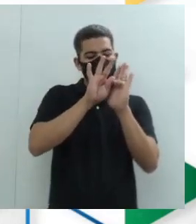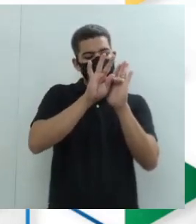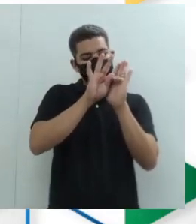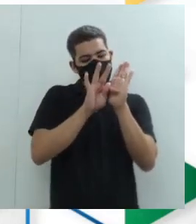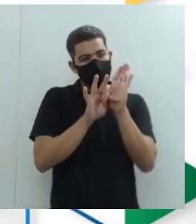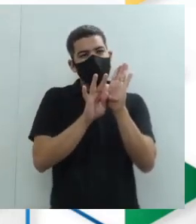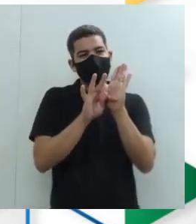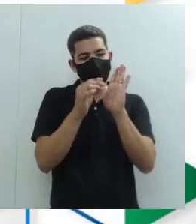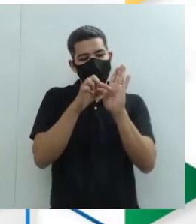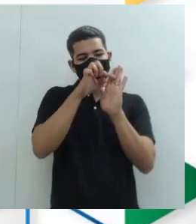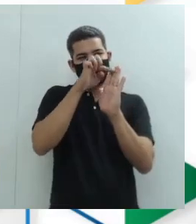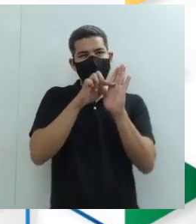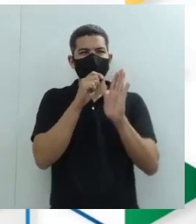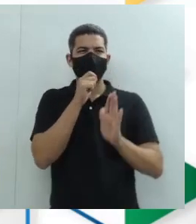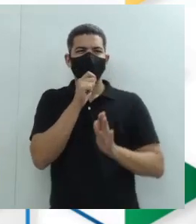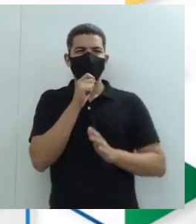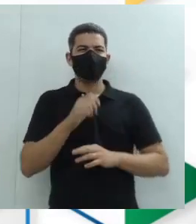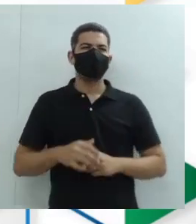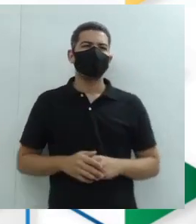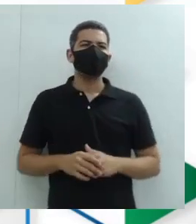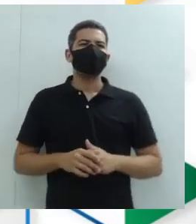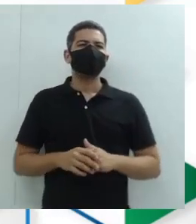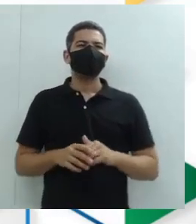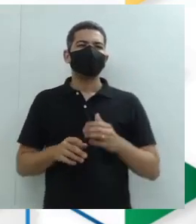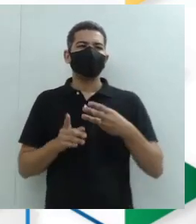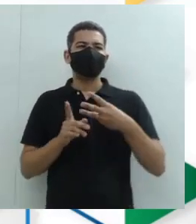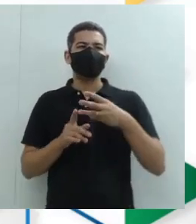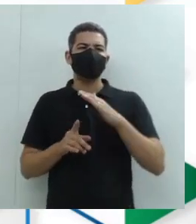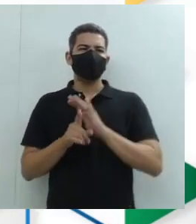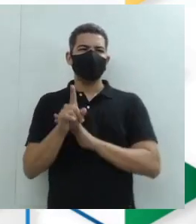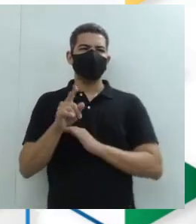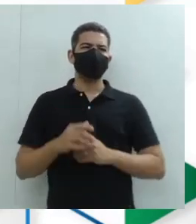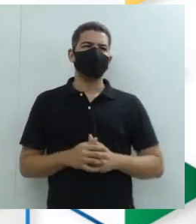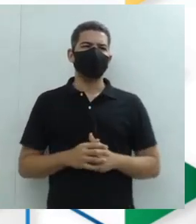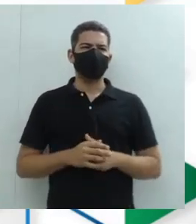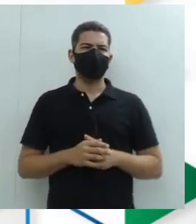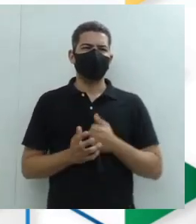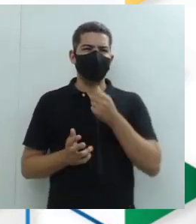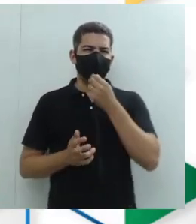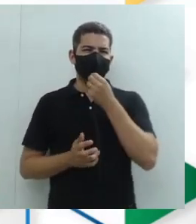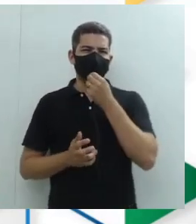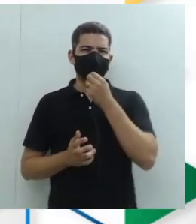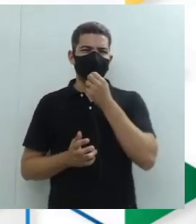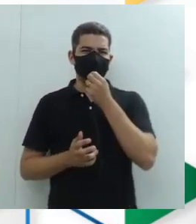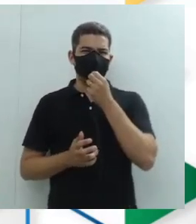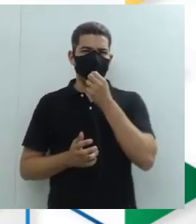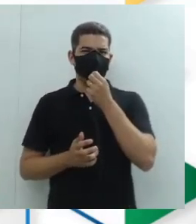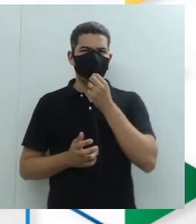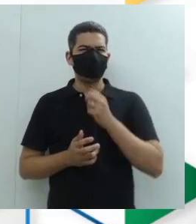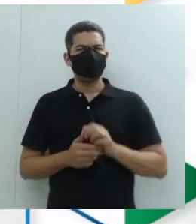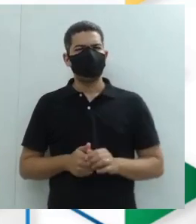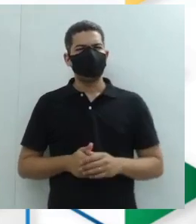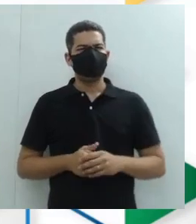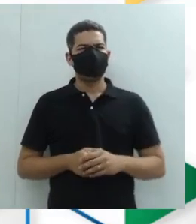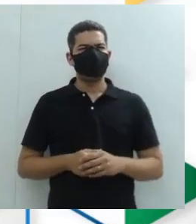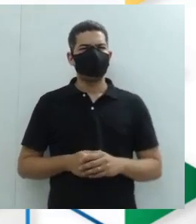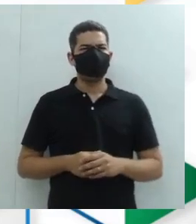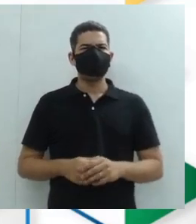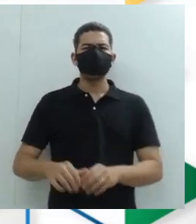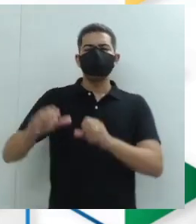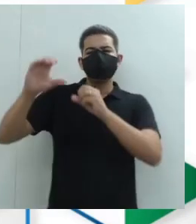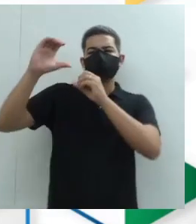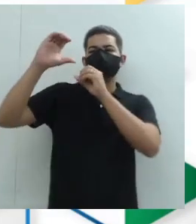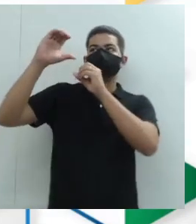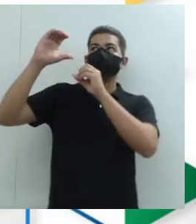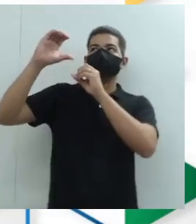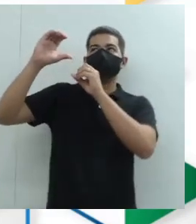anteriormente. A próxima pergunta diz o seguinte: e qual é o sinal de pontuação que permite ao